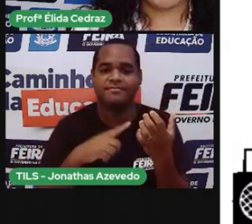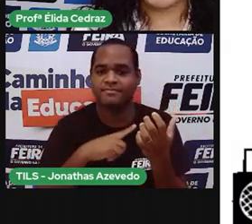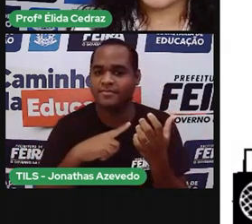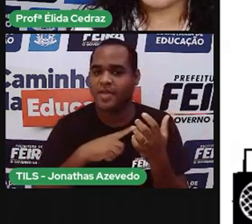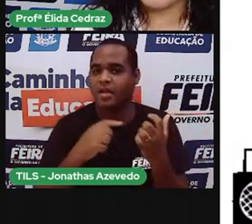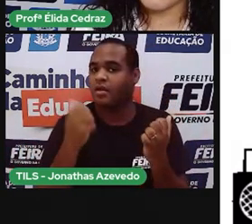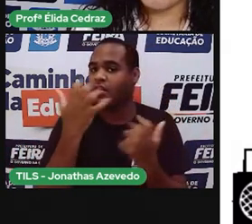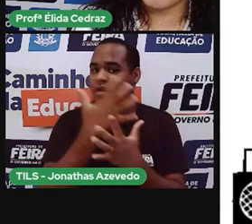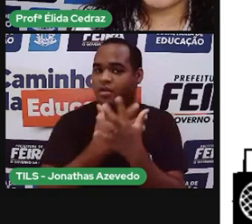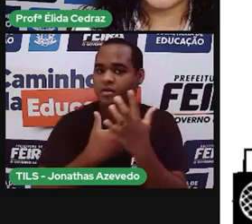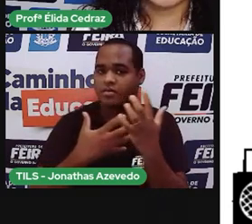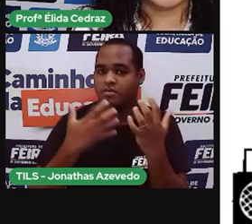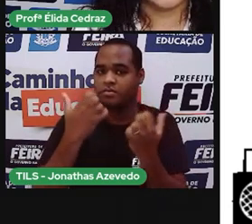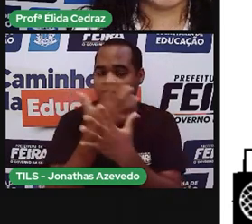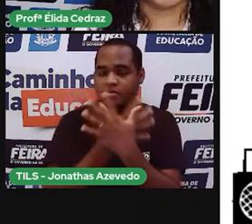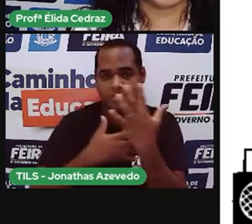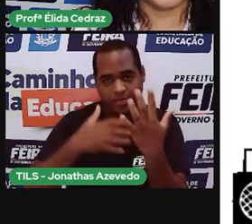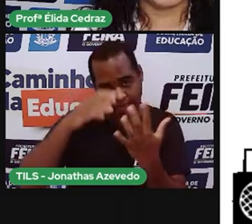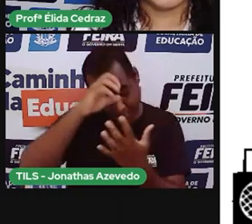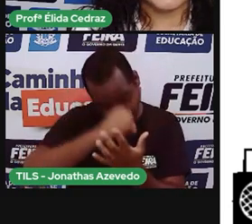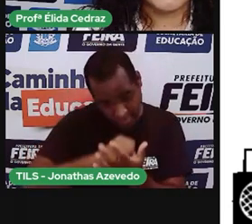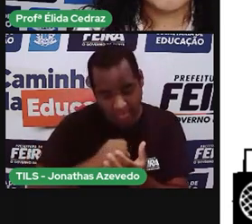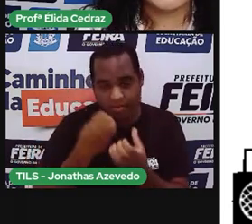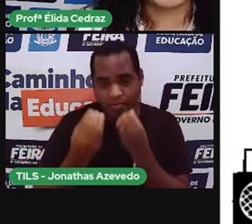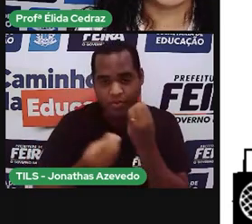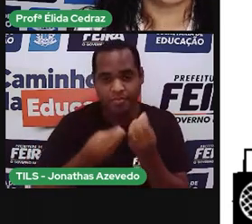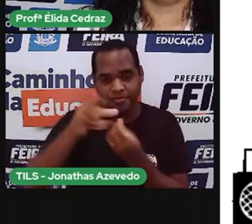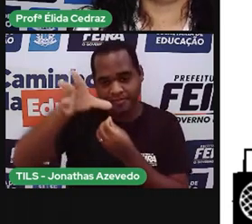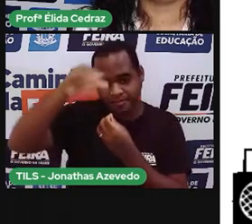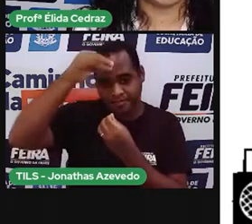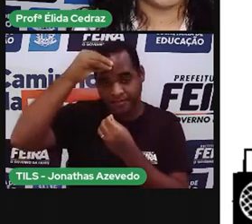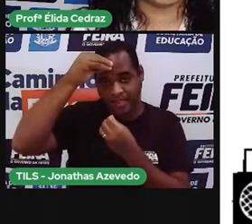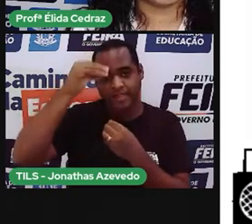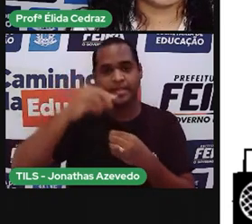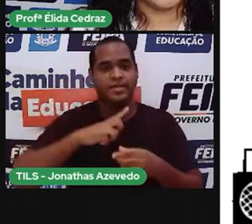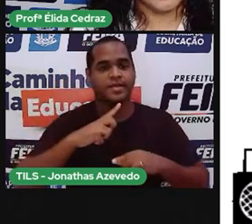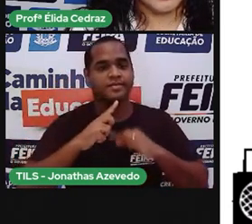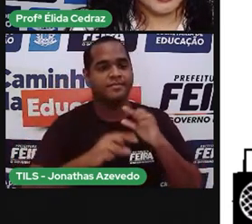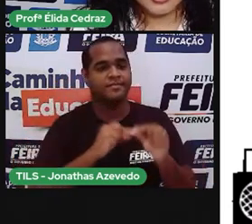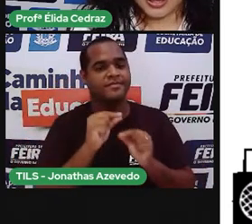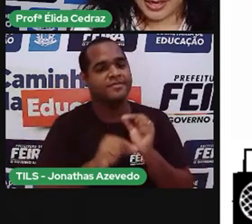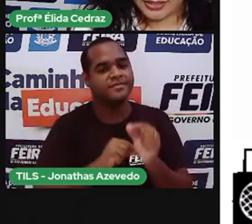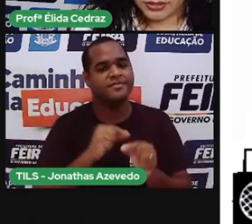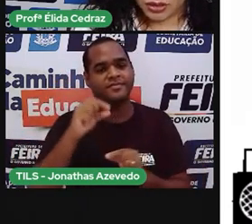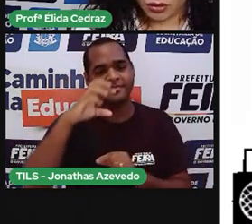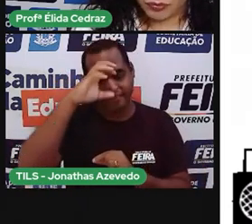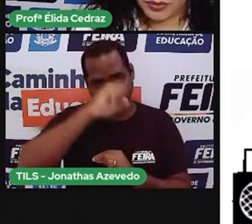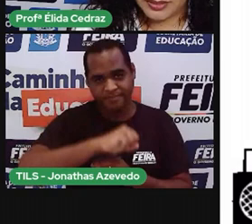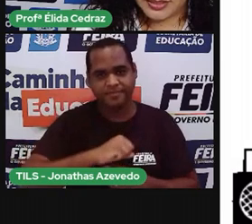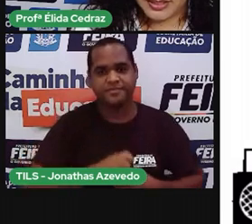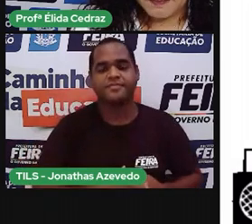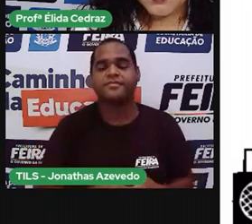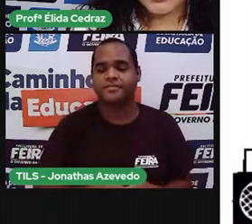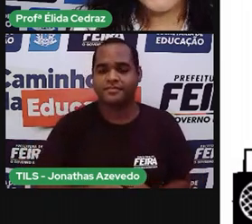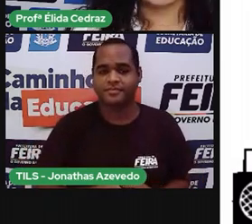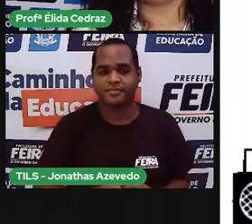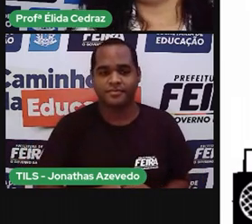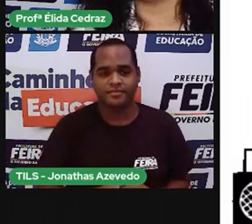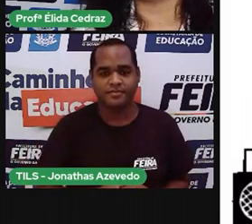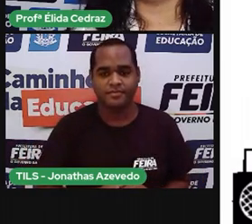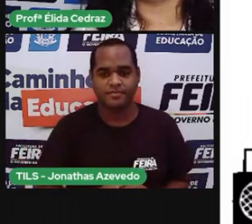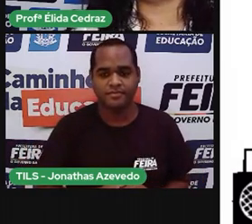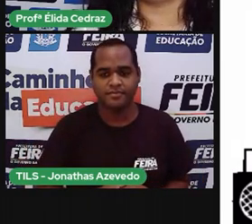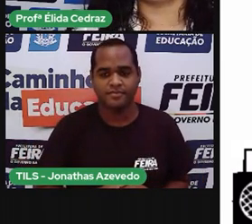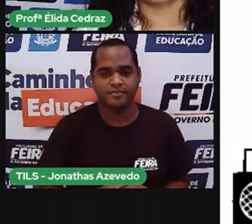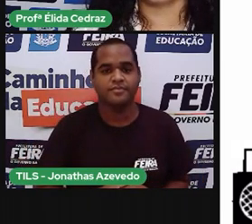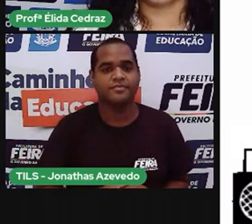cantando, aprendemos a identificar as rimas, os versos e as estrofes. E